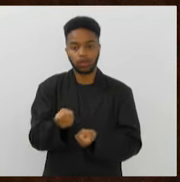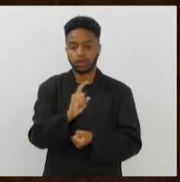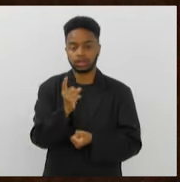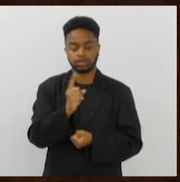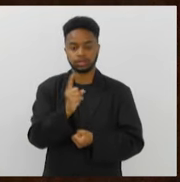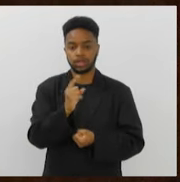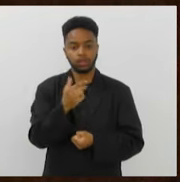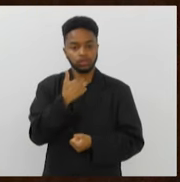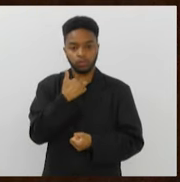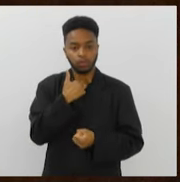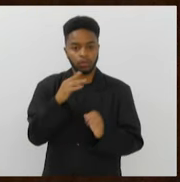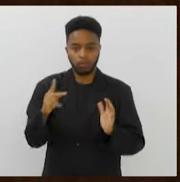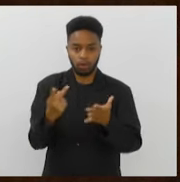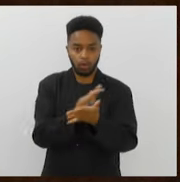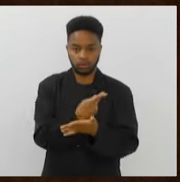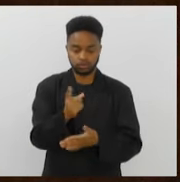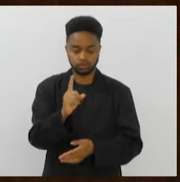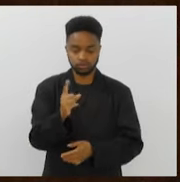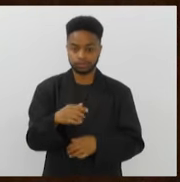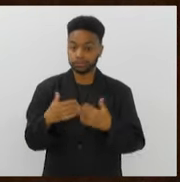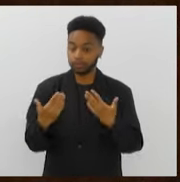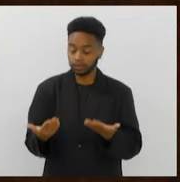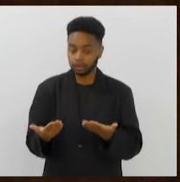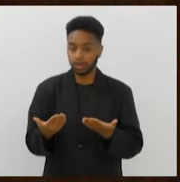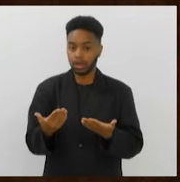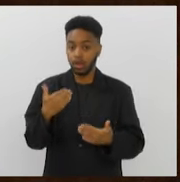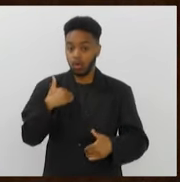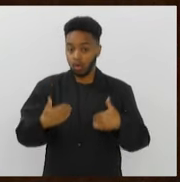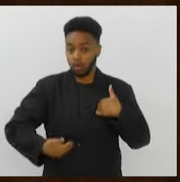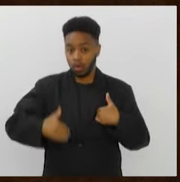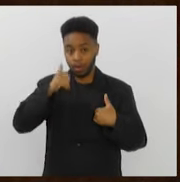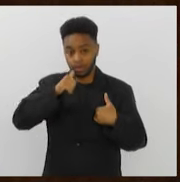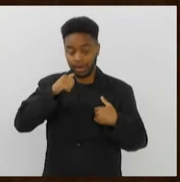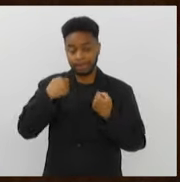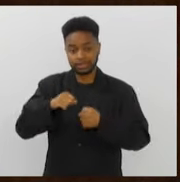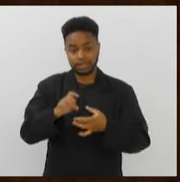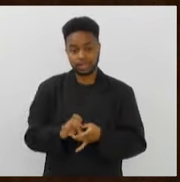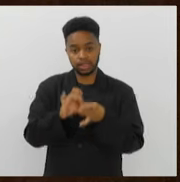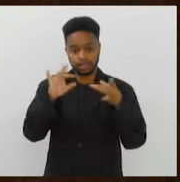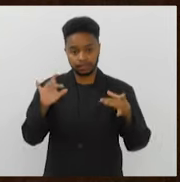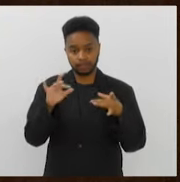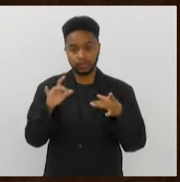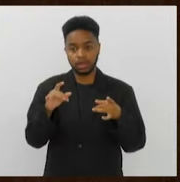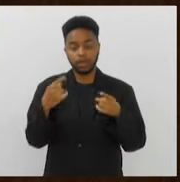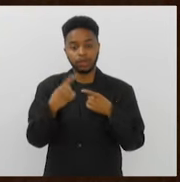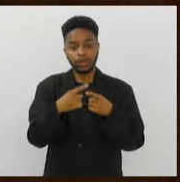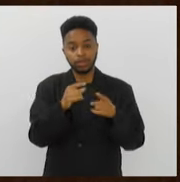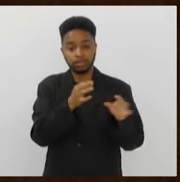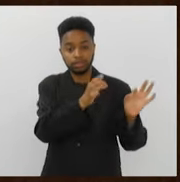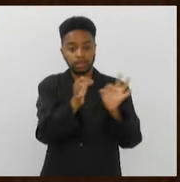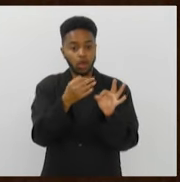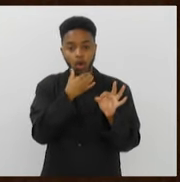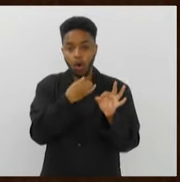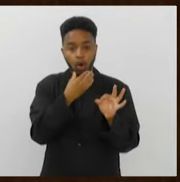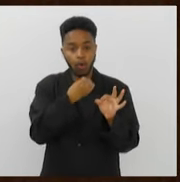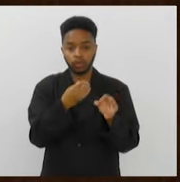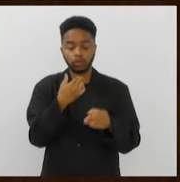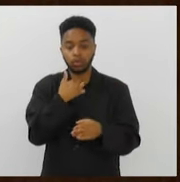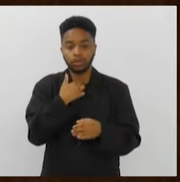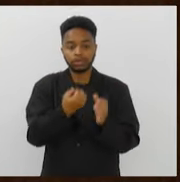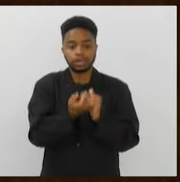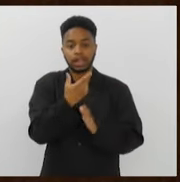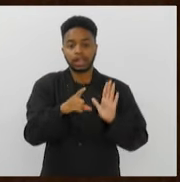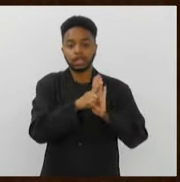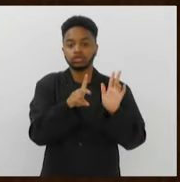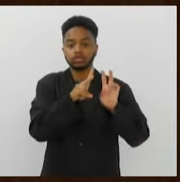que possa isso acontecer. Então, que o corpo da mulher seja livre, que nenhum homem tente legislar sobre o corpo